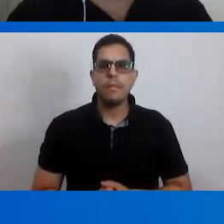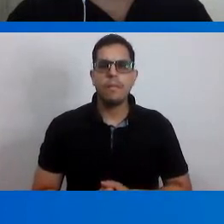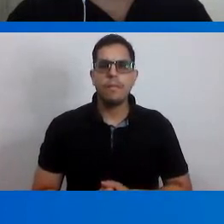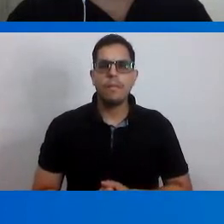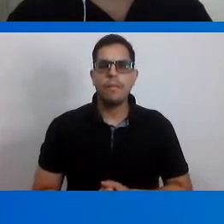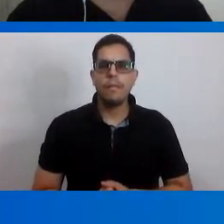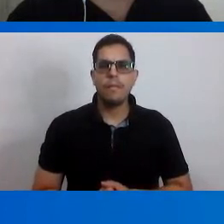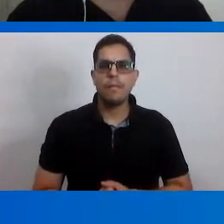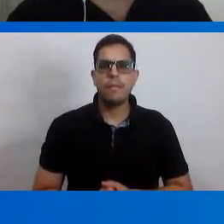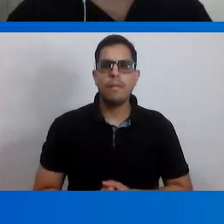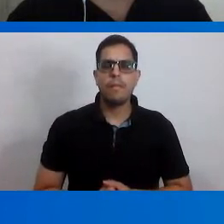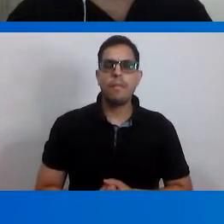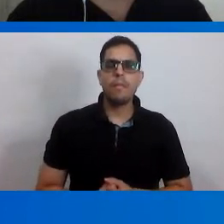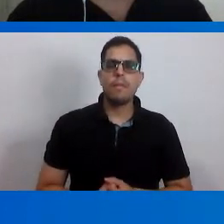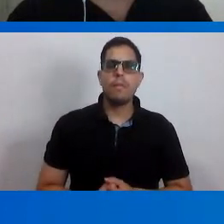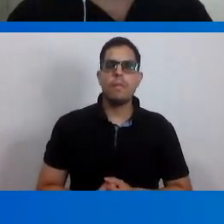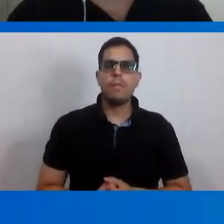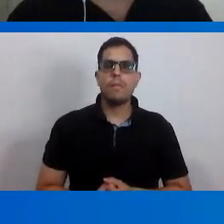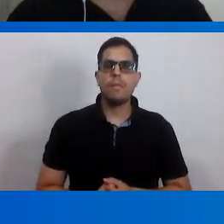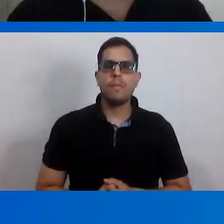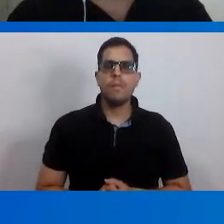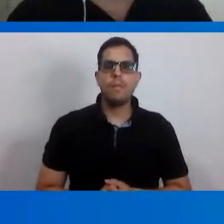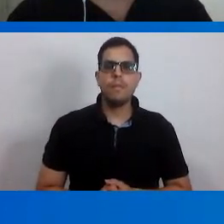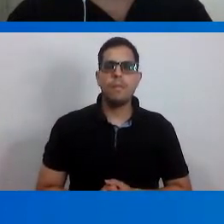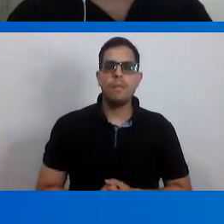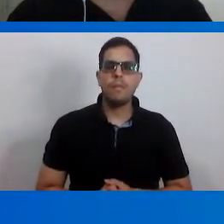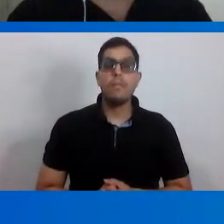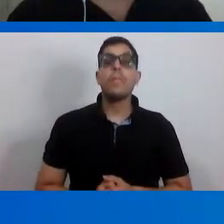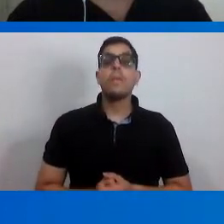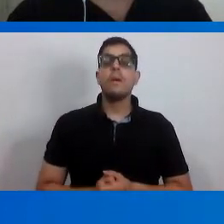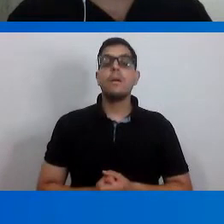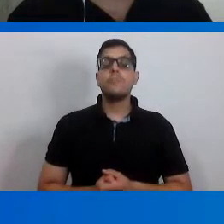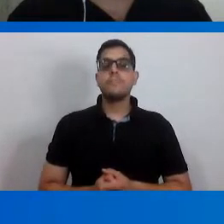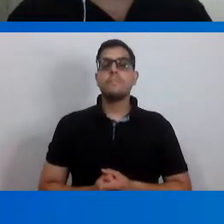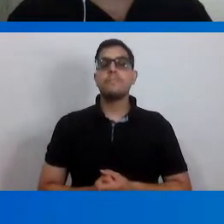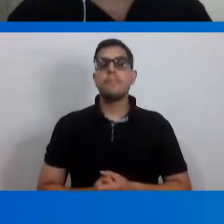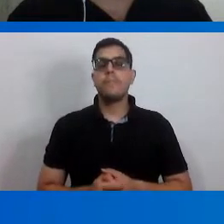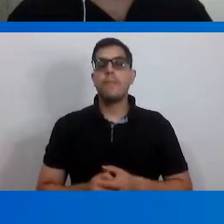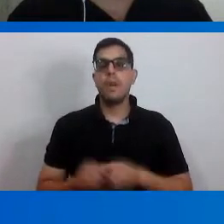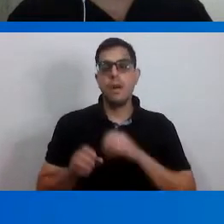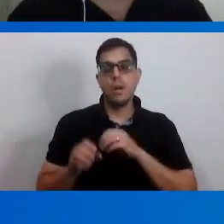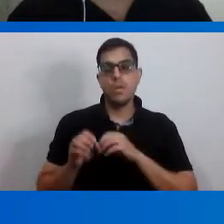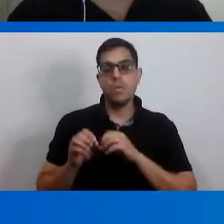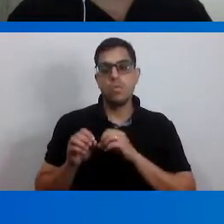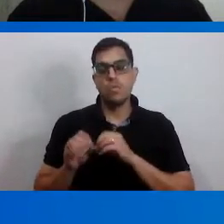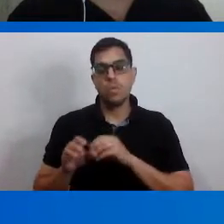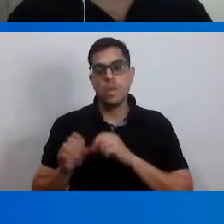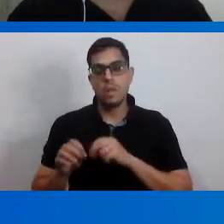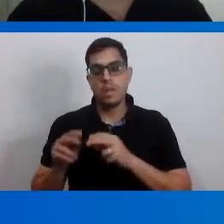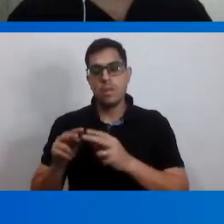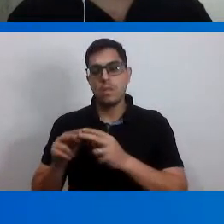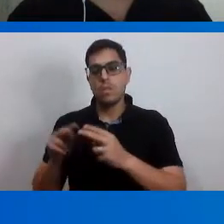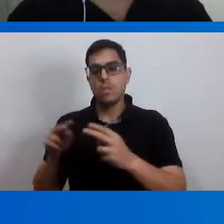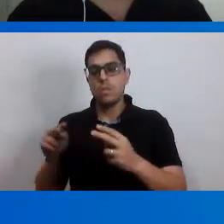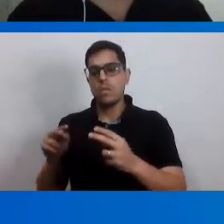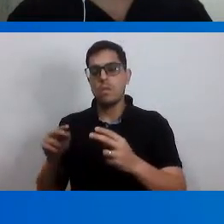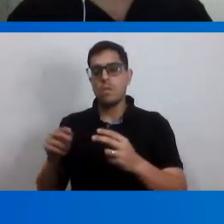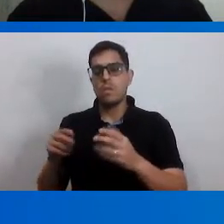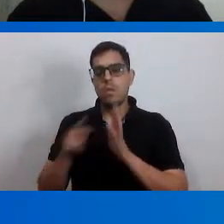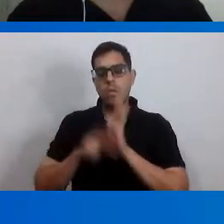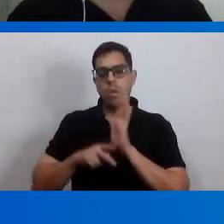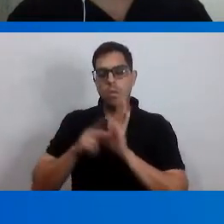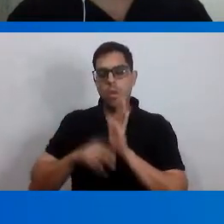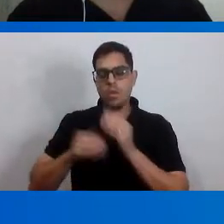trabalha com projeto com um pouco mais de longo prazo e na pandemia em nessa educação